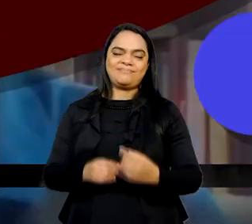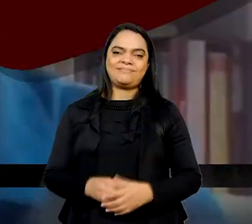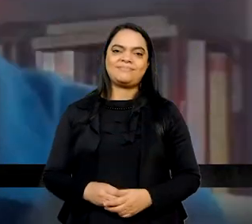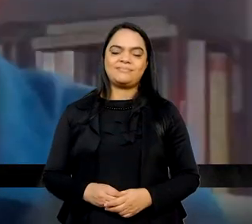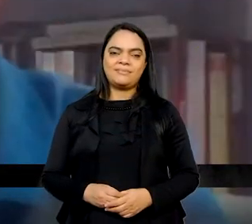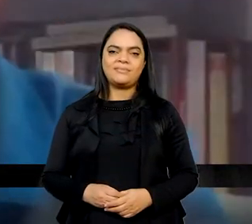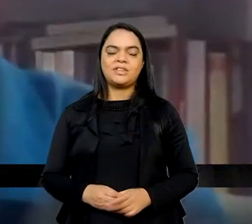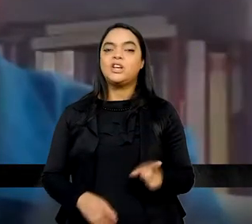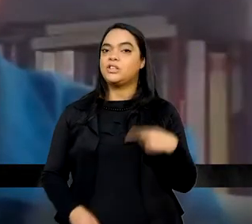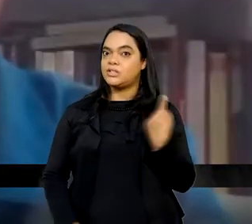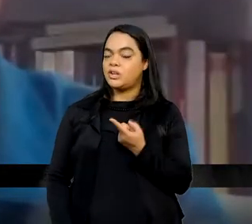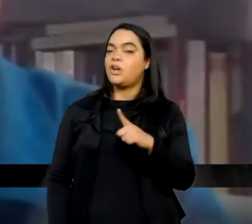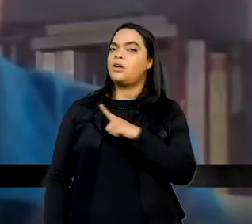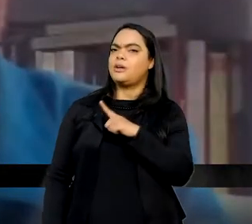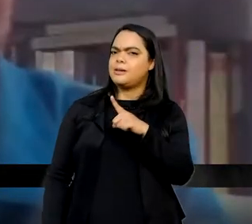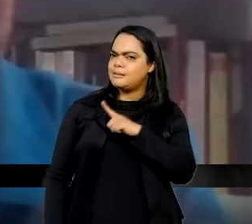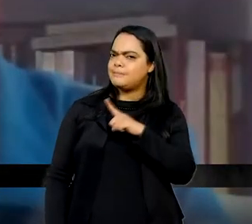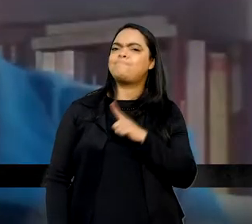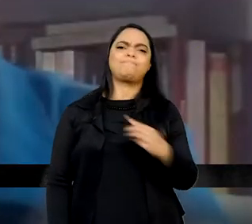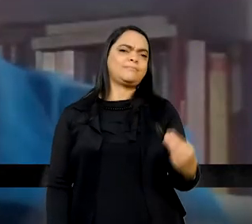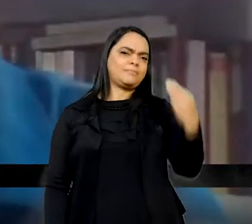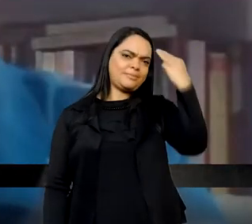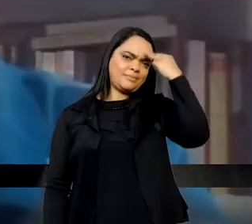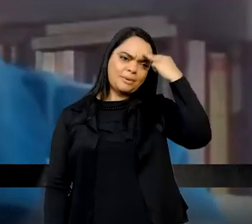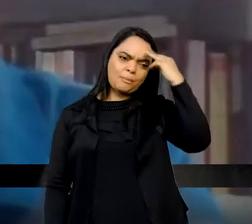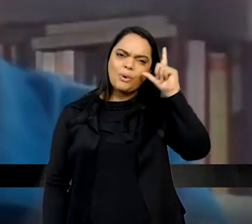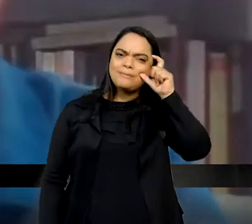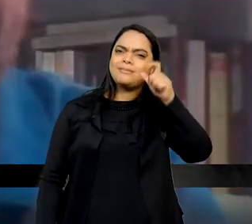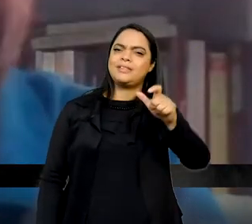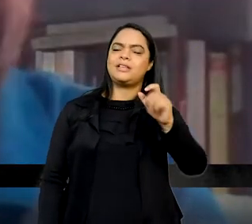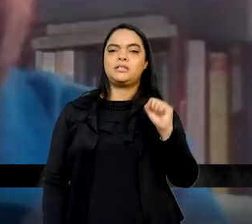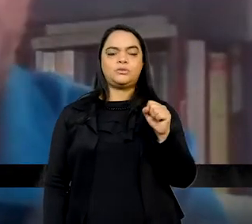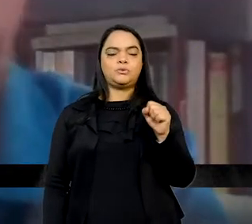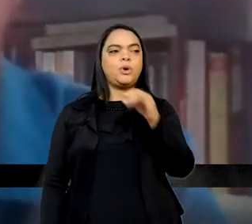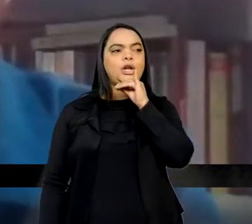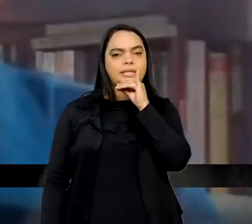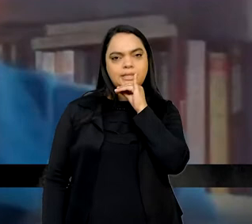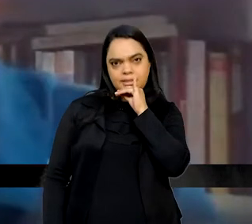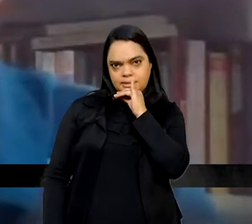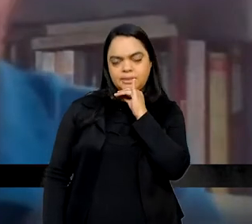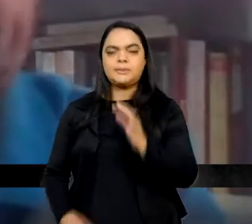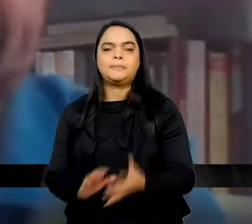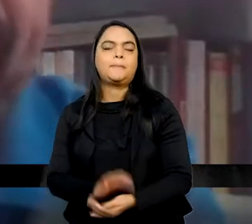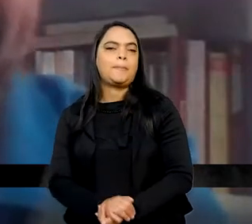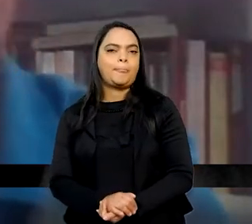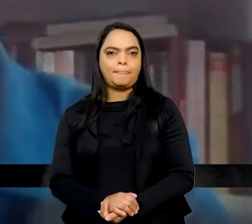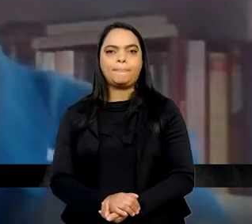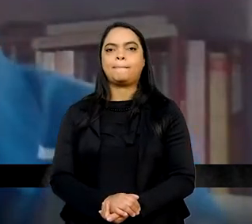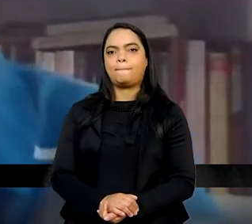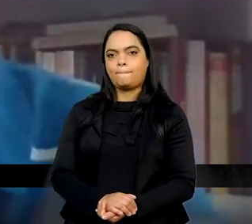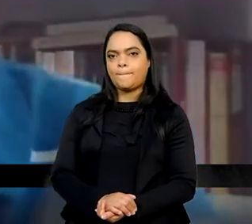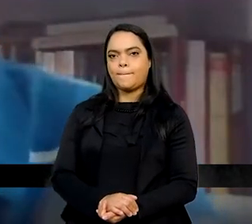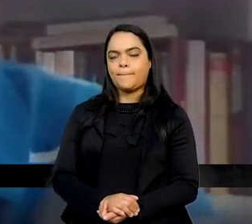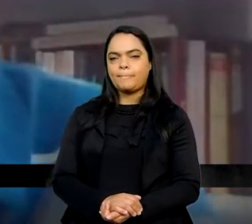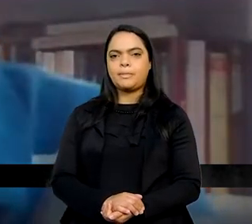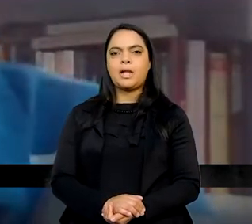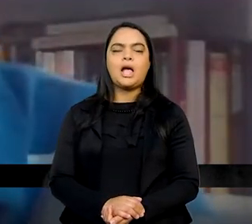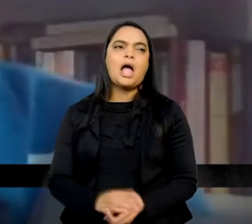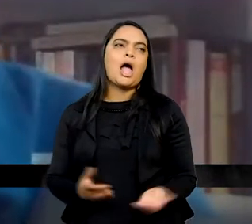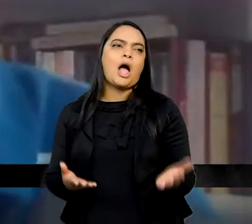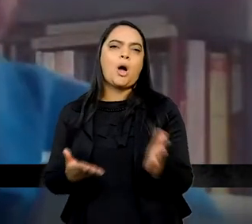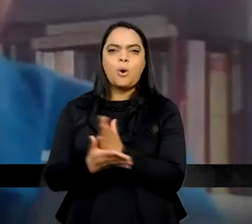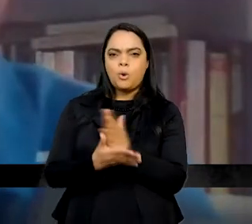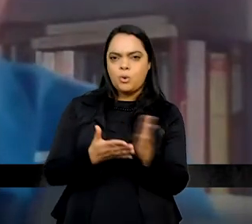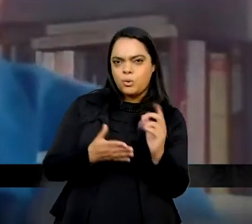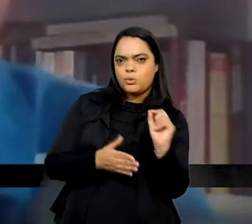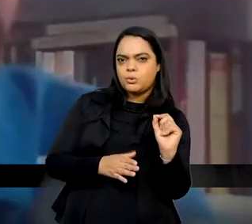temos, assim, uma parte de uma memória muito interessante, né? Que, por exemplo, de alguns atos rebeldes,